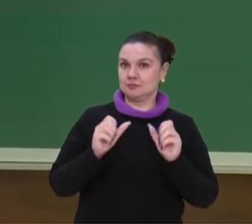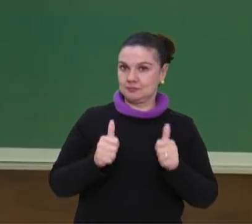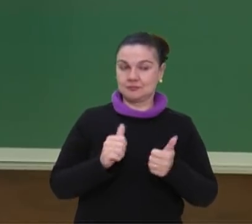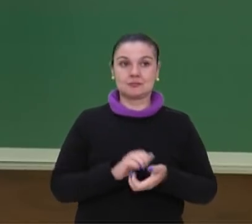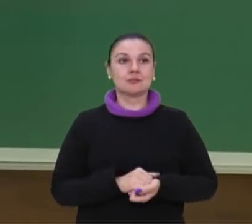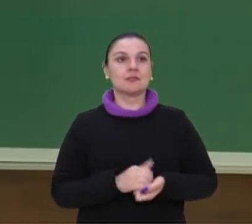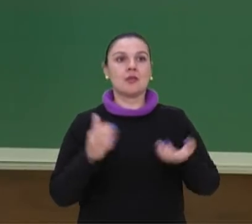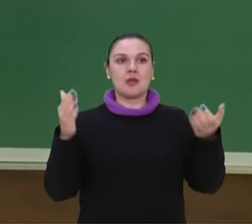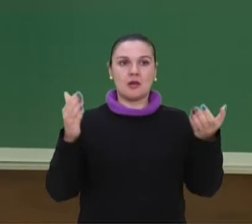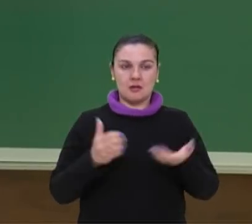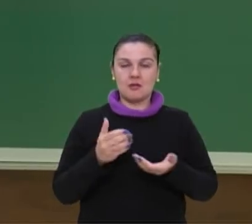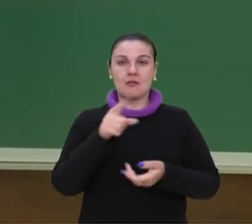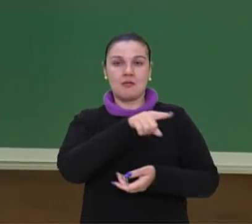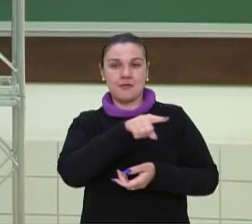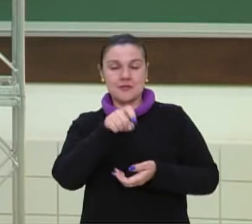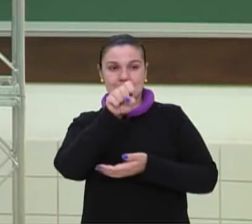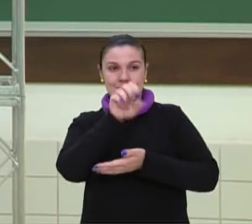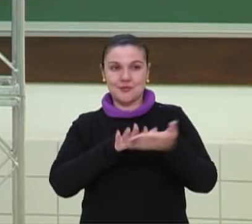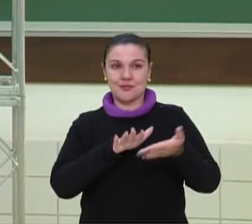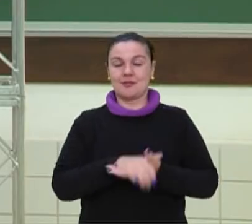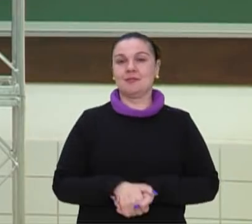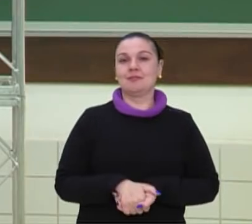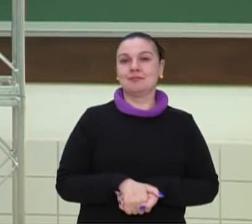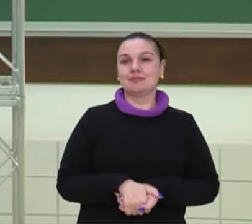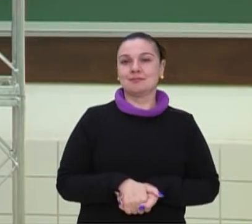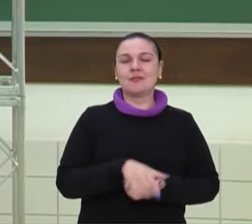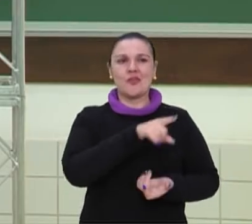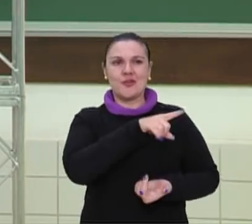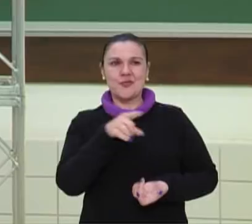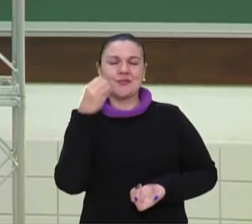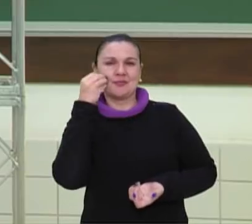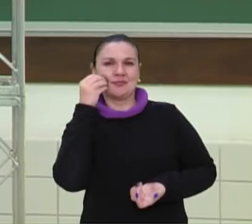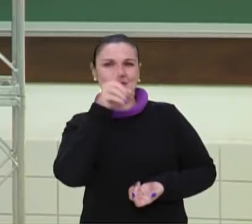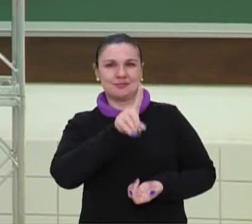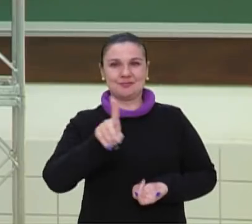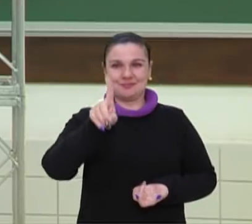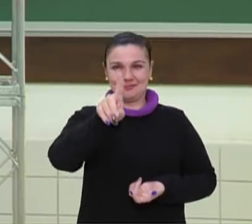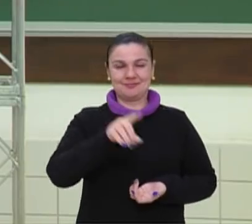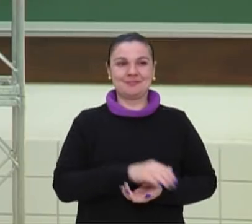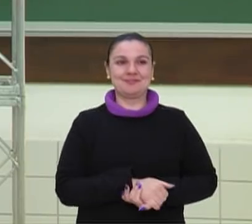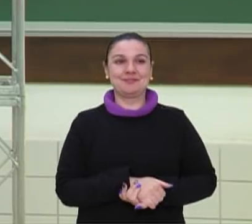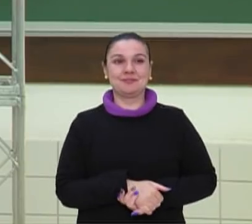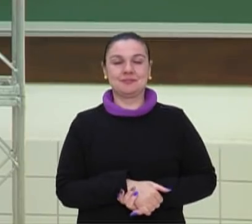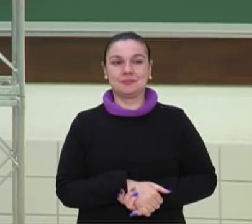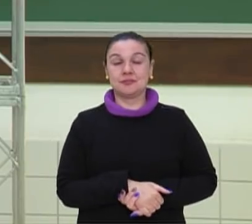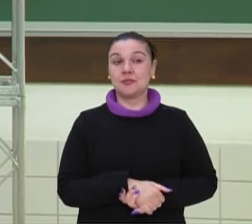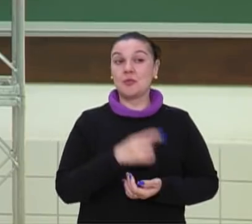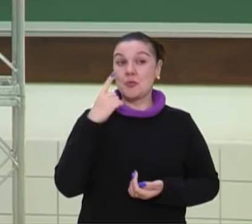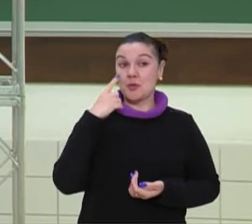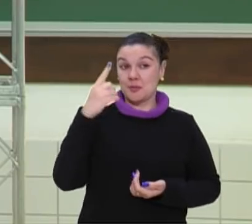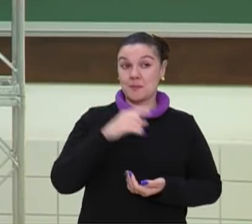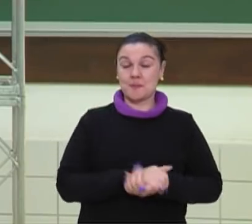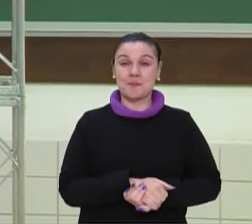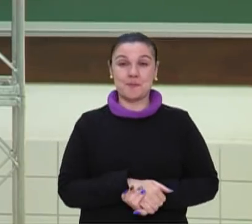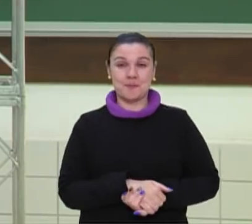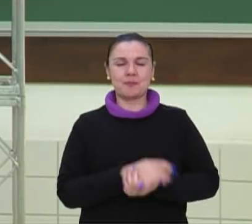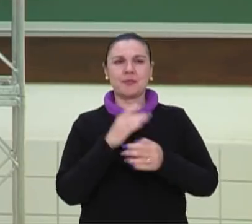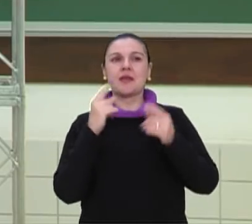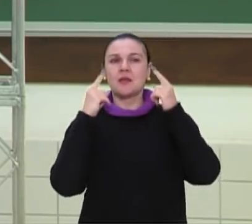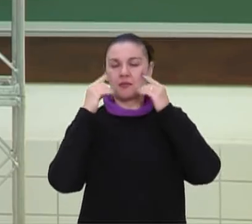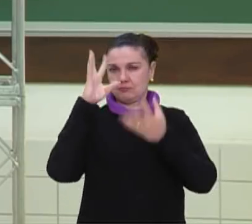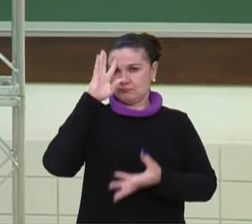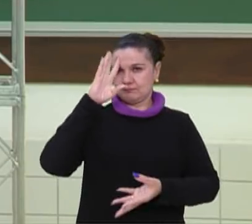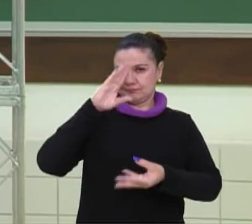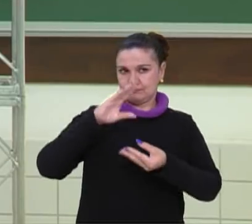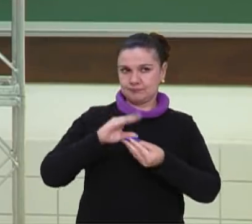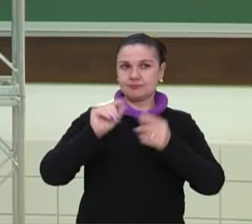bom? Vamos então para a atividade 1, vocês vão tentar resolver aí, tá bom? Então, o que diz a atividade 1? Considerando